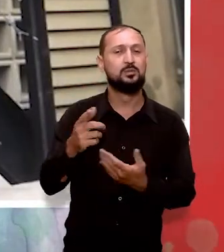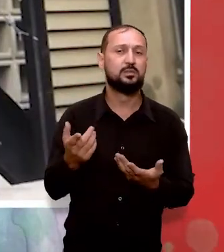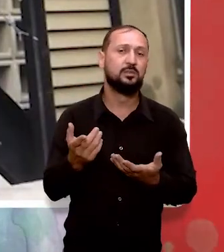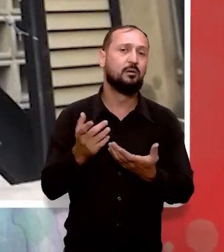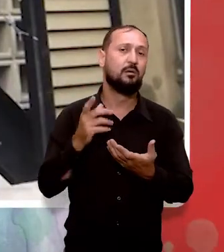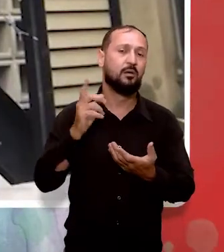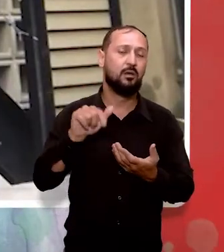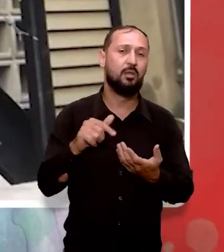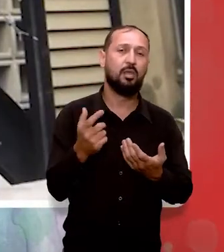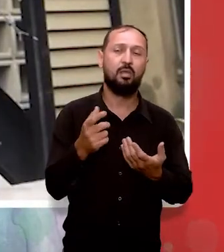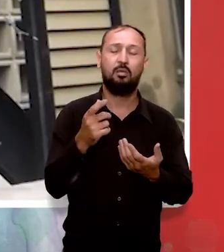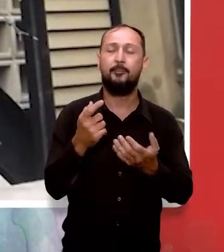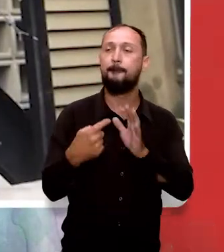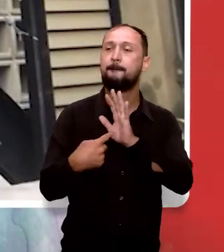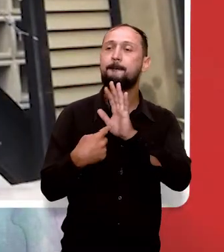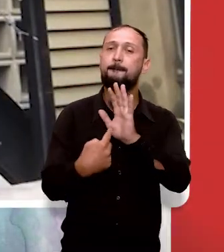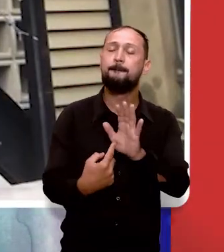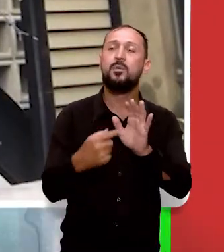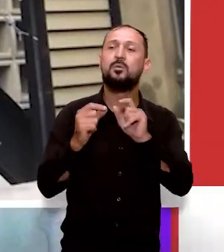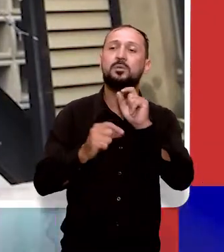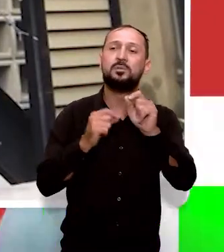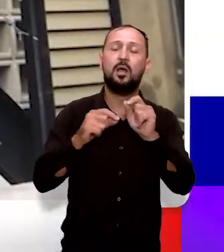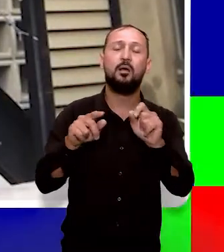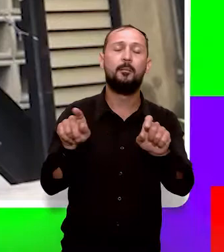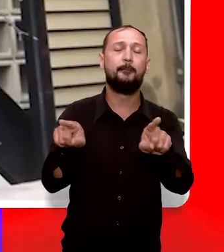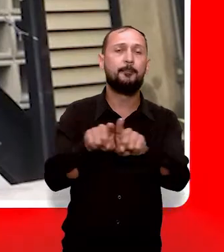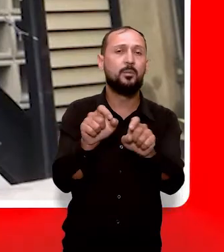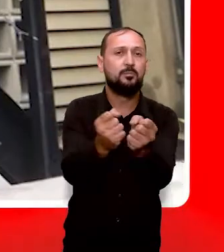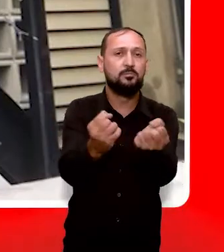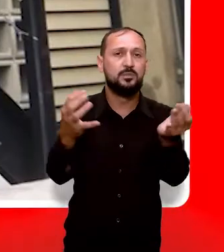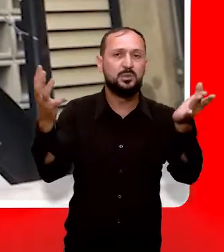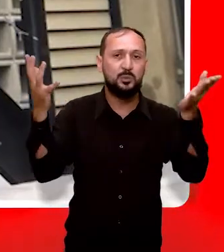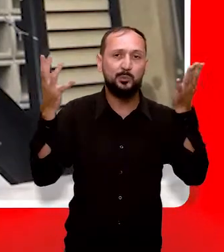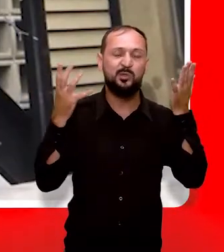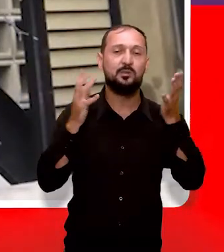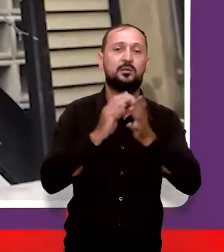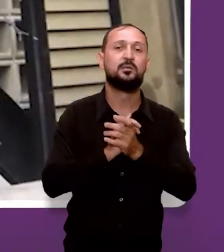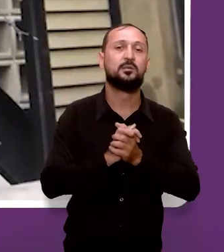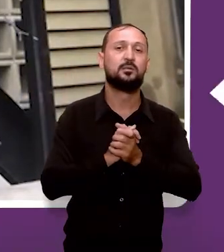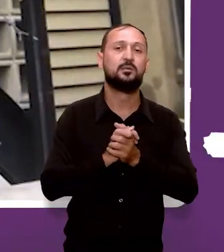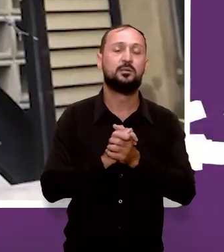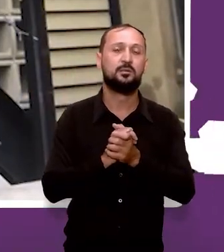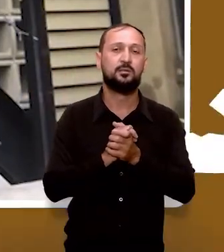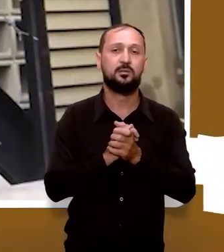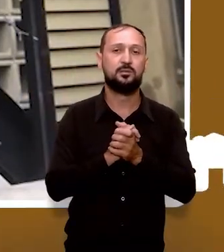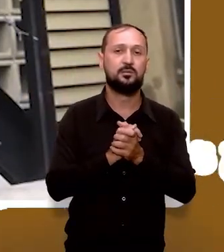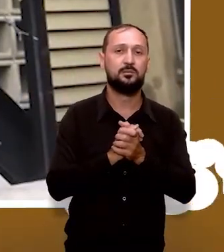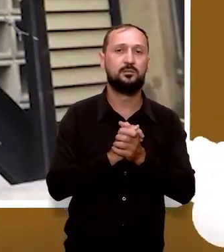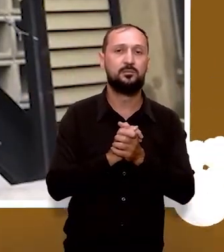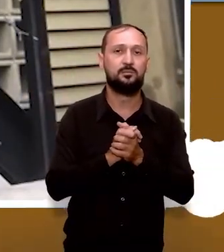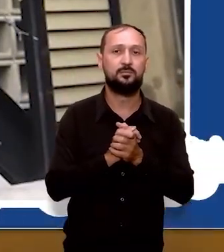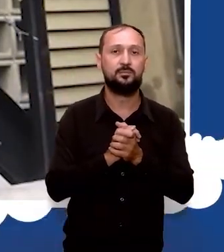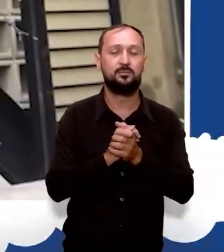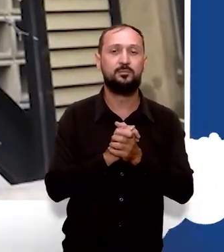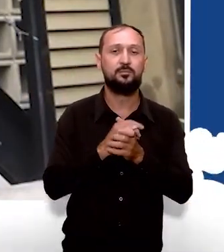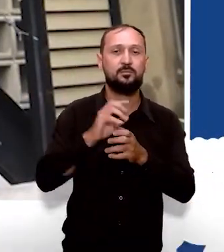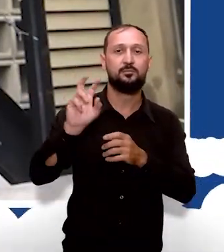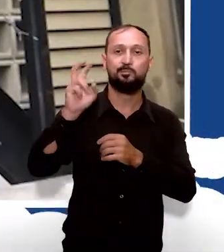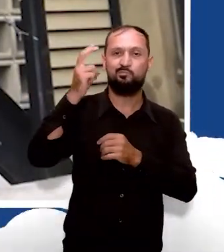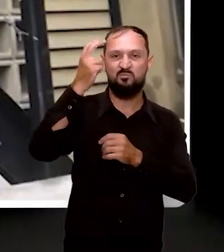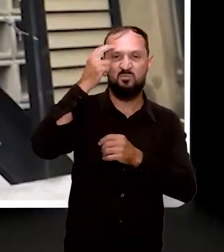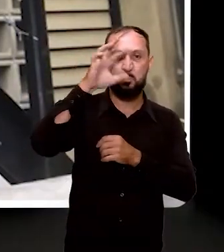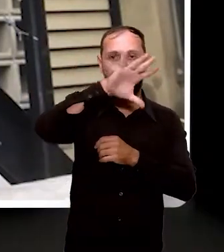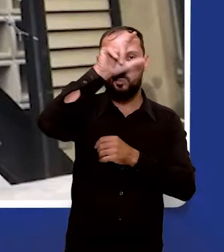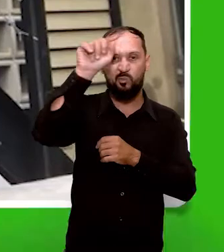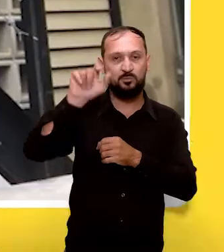Lúcia é a expressão da natureza, a expressão